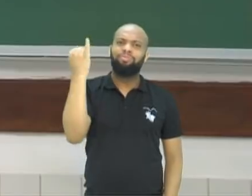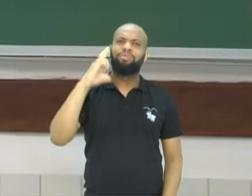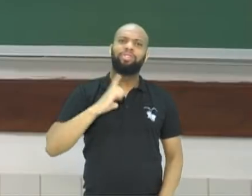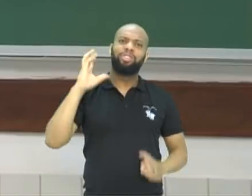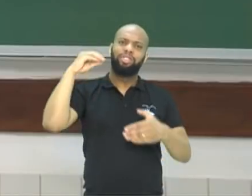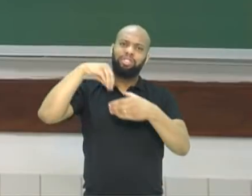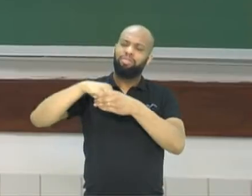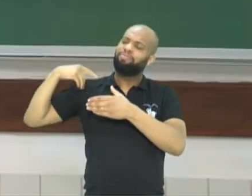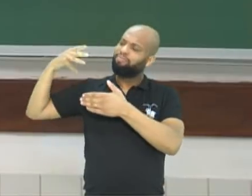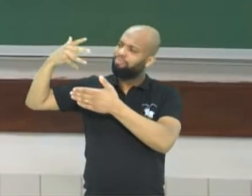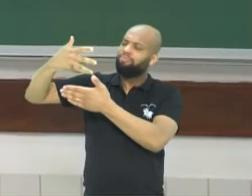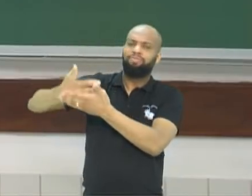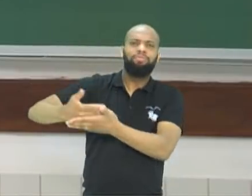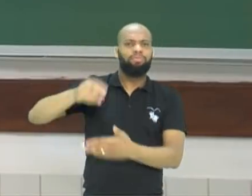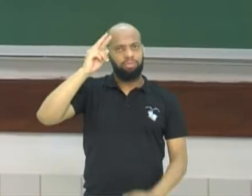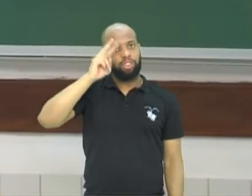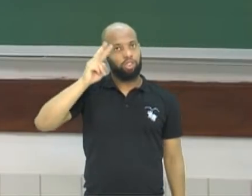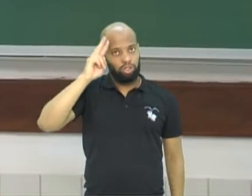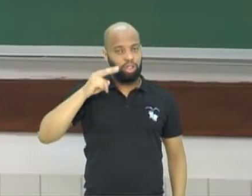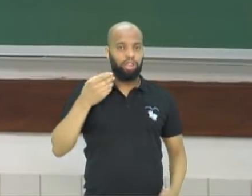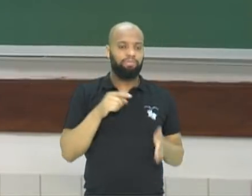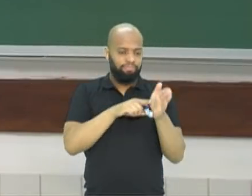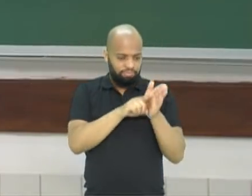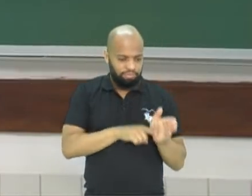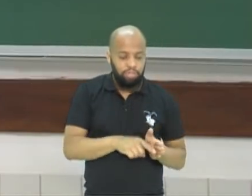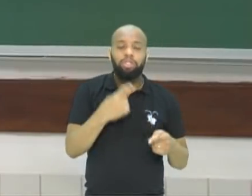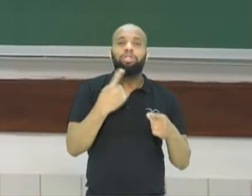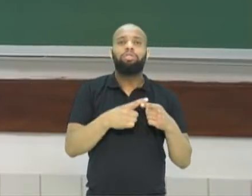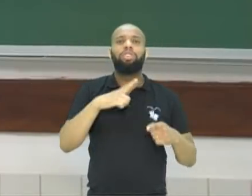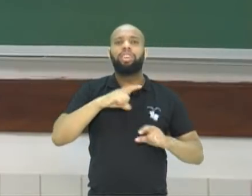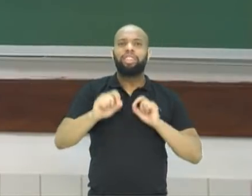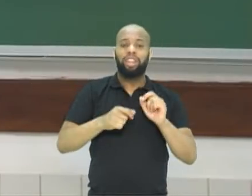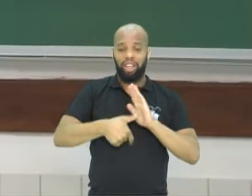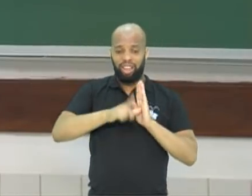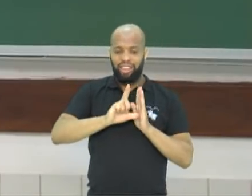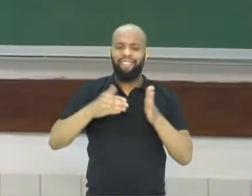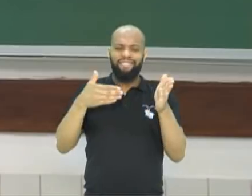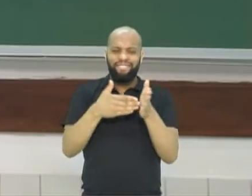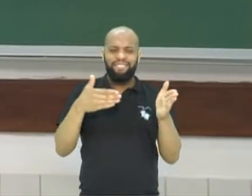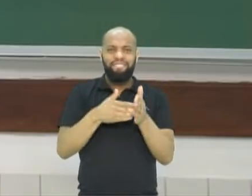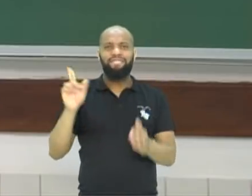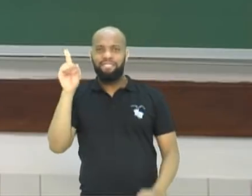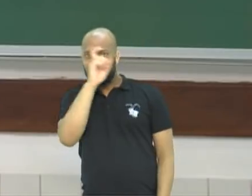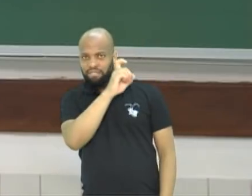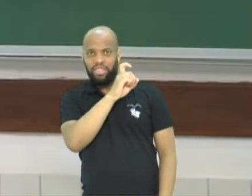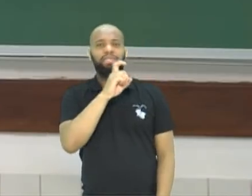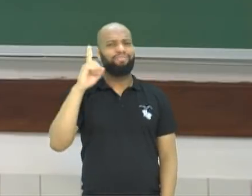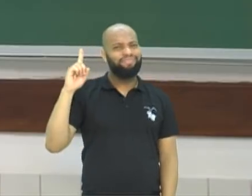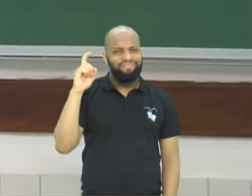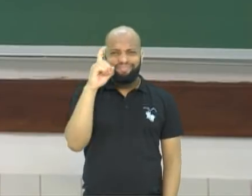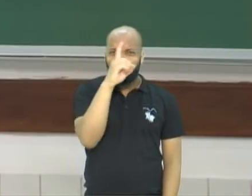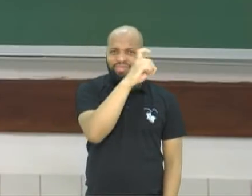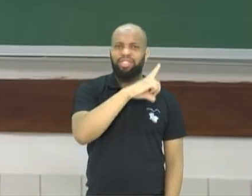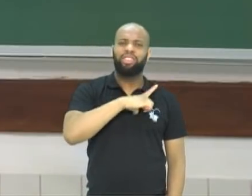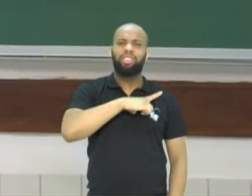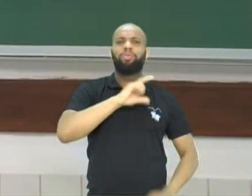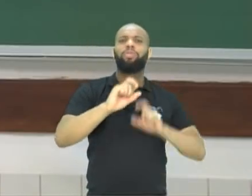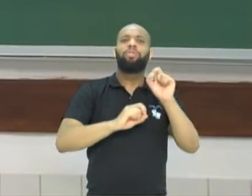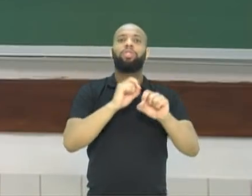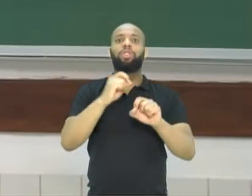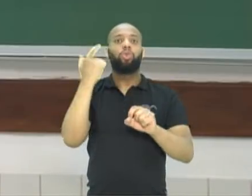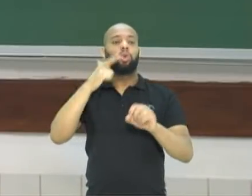história científica. Por quê? Porque havia muita dificuldade, sempre houve, né? Muita dificuldade